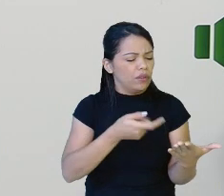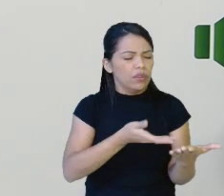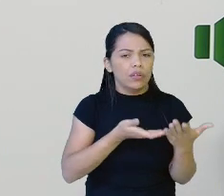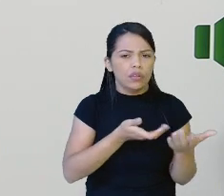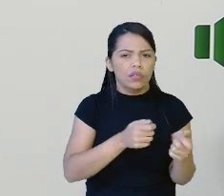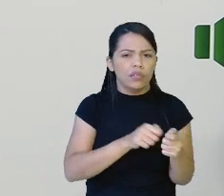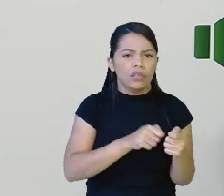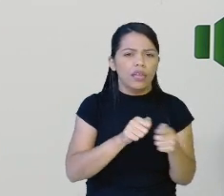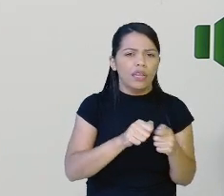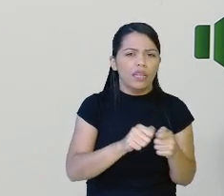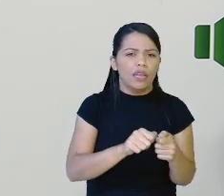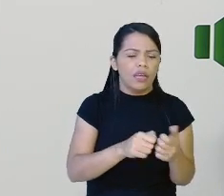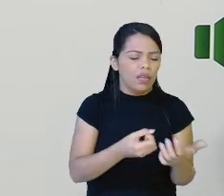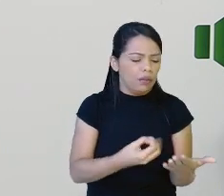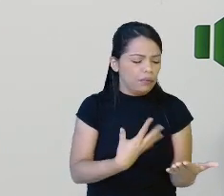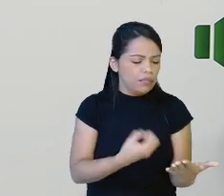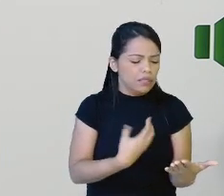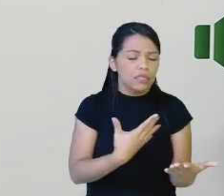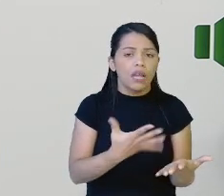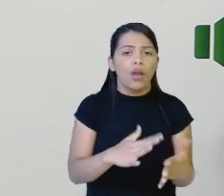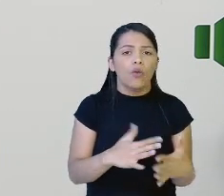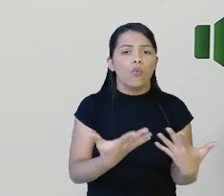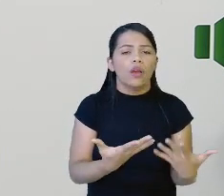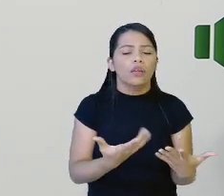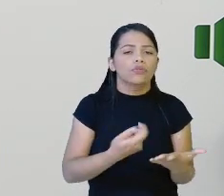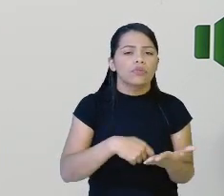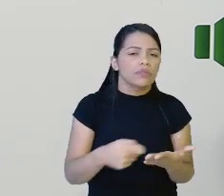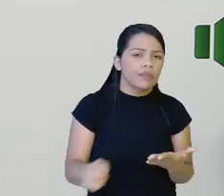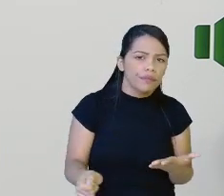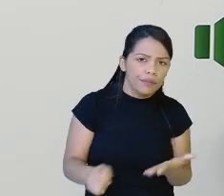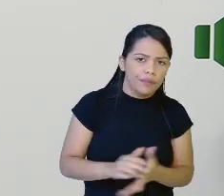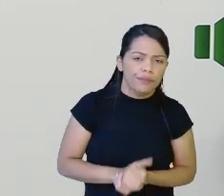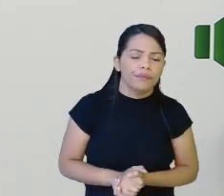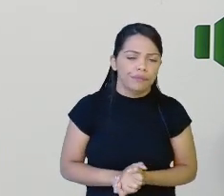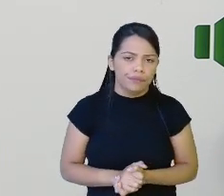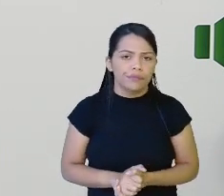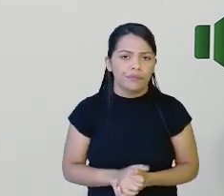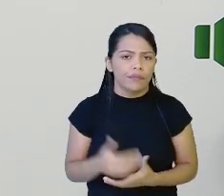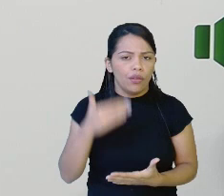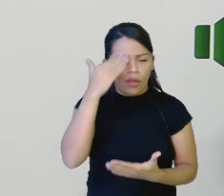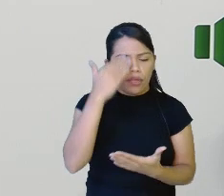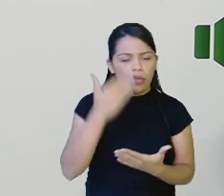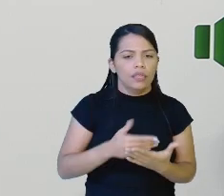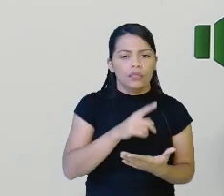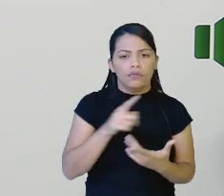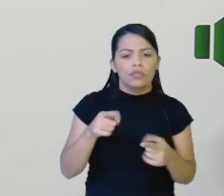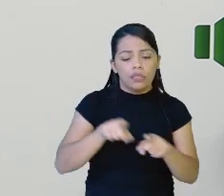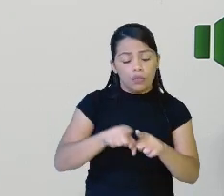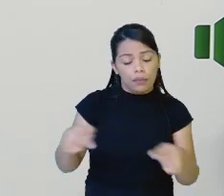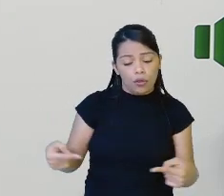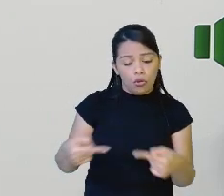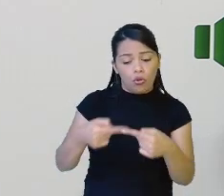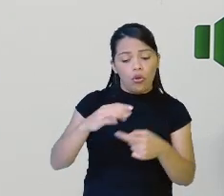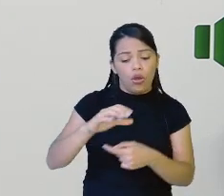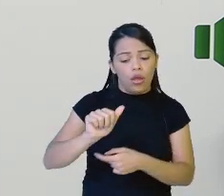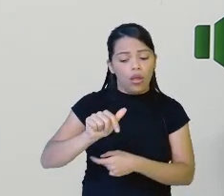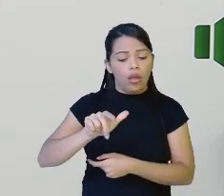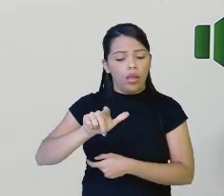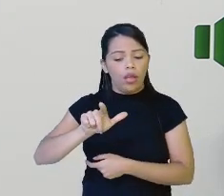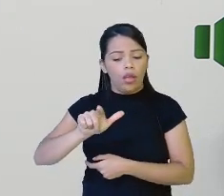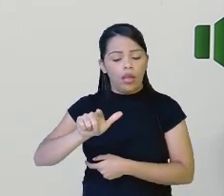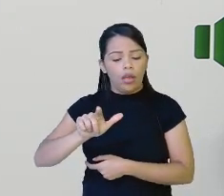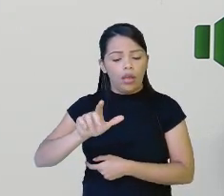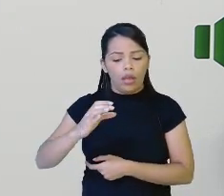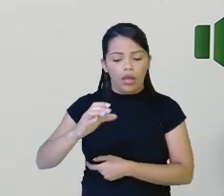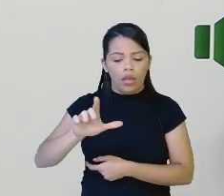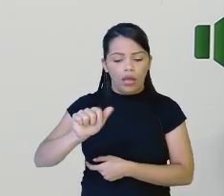estava escrevendo ali, né? A sua crônica. Então, acredito que, como eu, você também concorda, que Clarice Lispector foi muito feliz